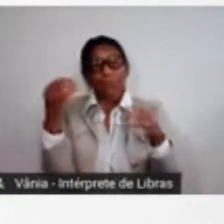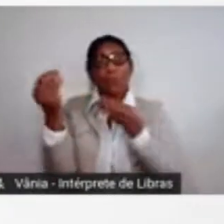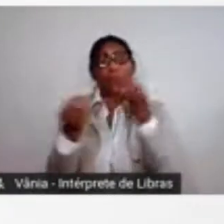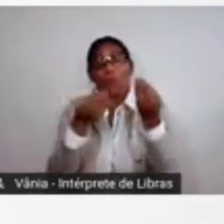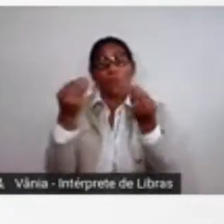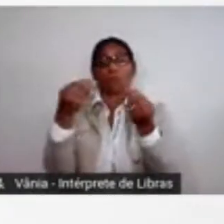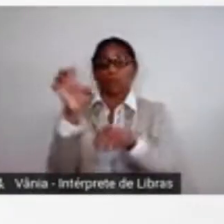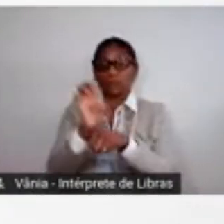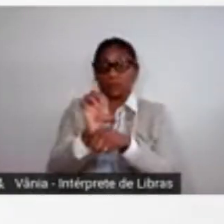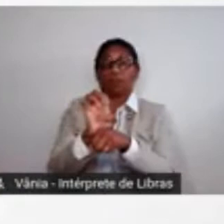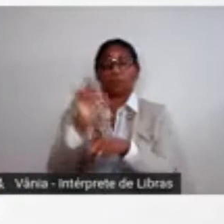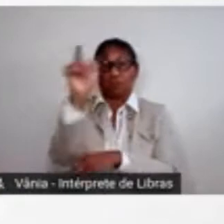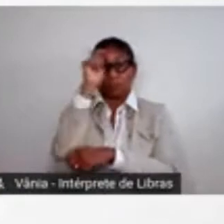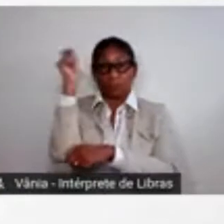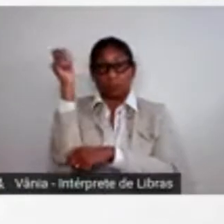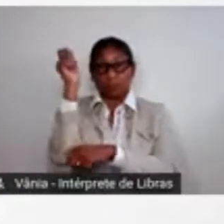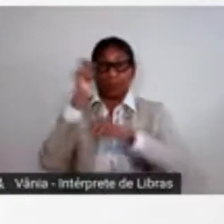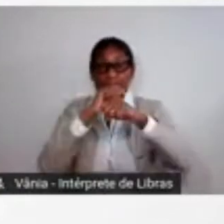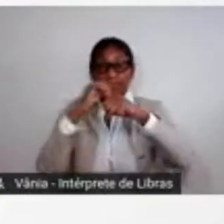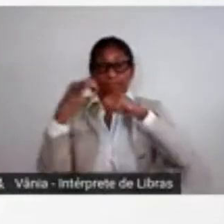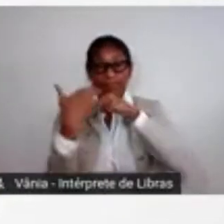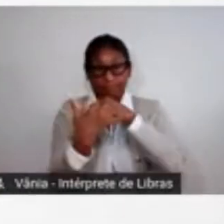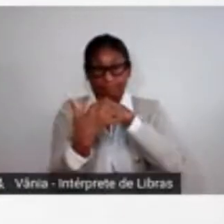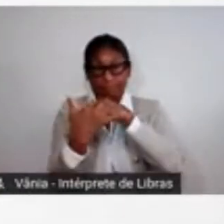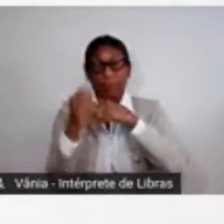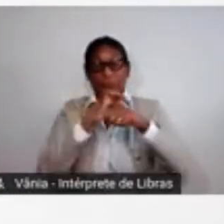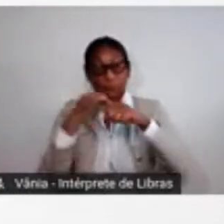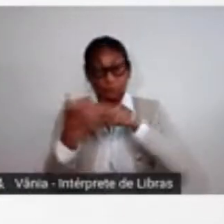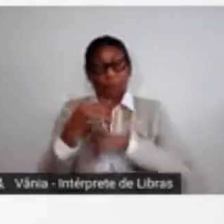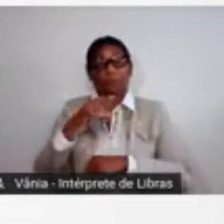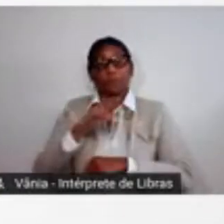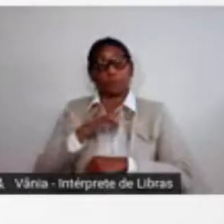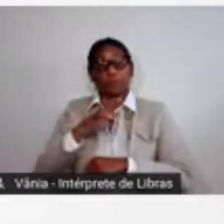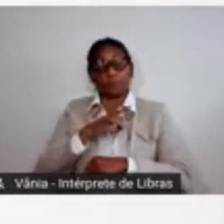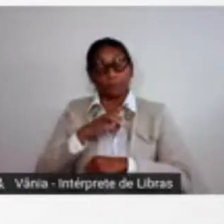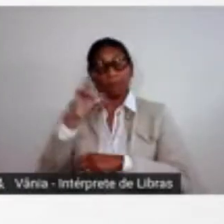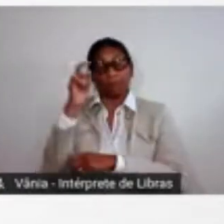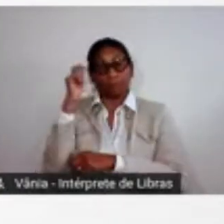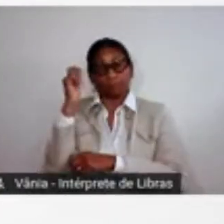Grande do Sul em relação ao coronavírus. No Rio Grande do Sul, nós temos nesse momento já registrados